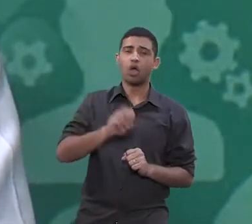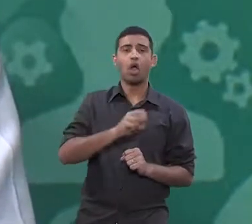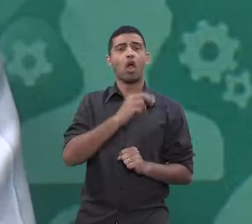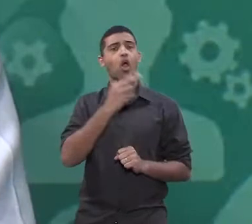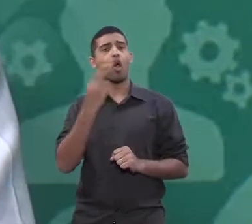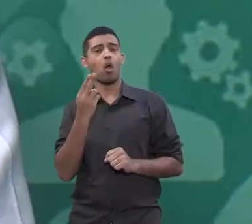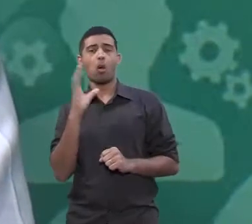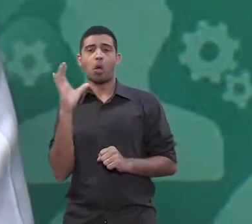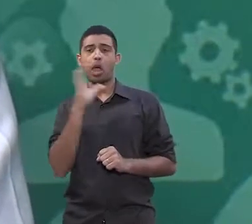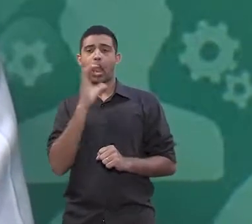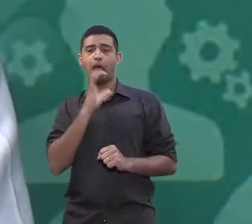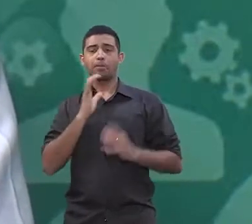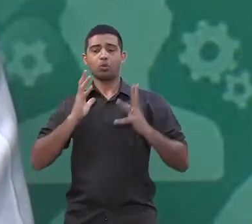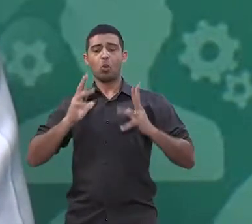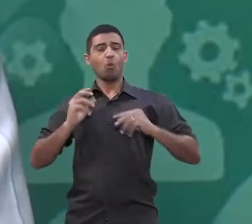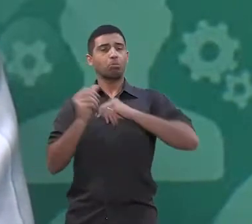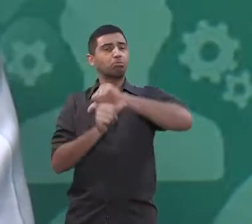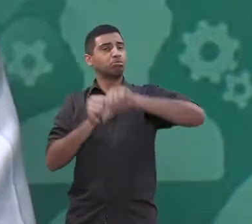pode ser